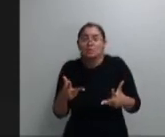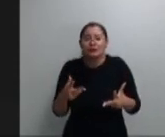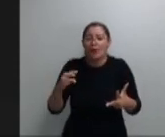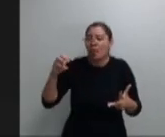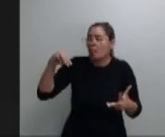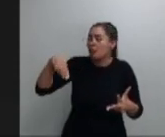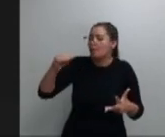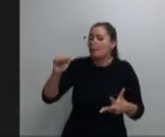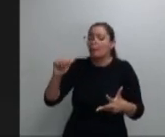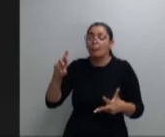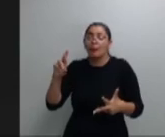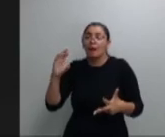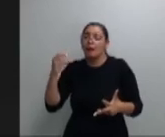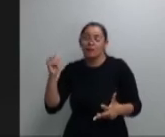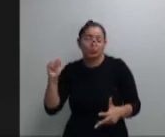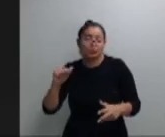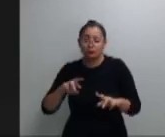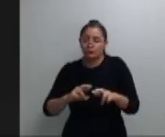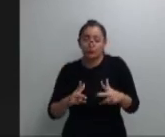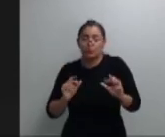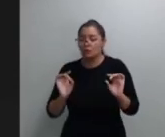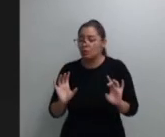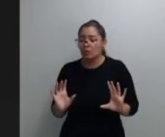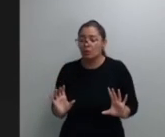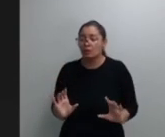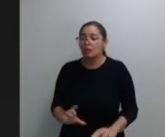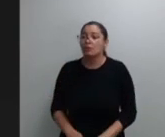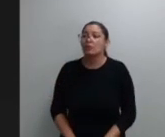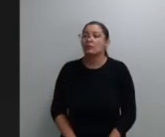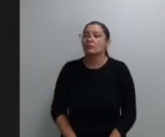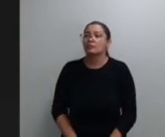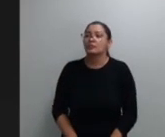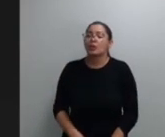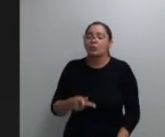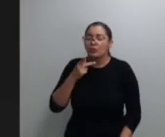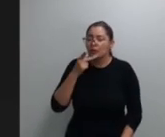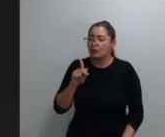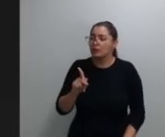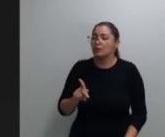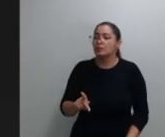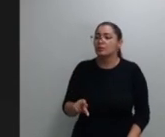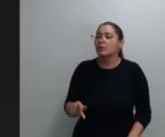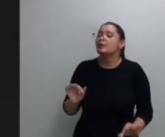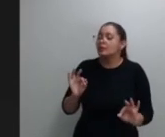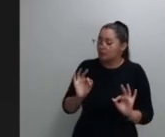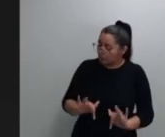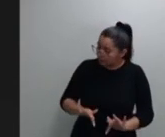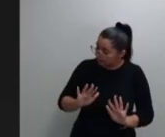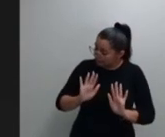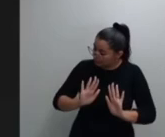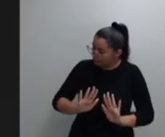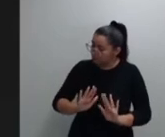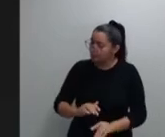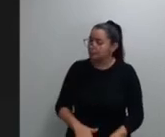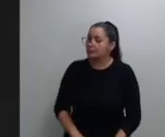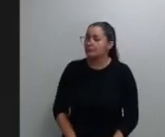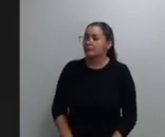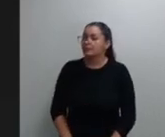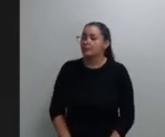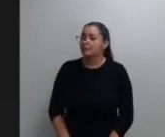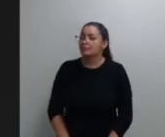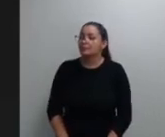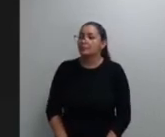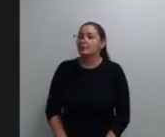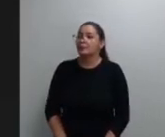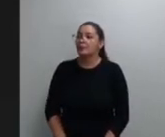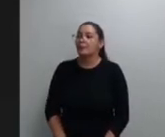ministro Cugel são apenas marcas no caso aqui eu estou falando isso ministro já termino já termino eu estou falando isso